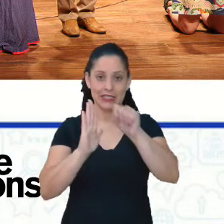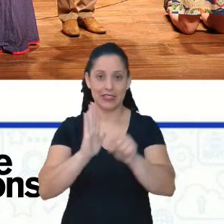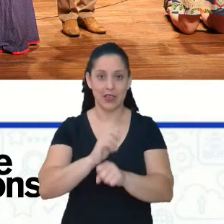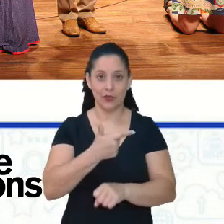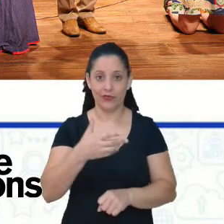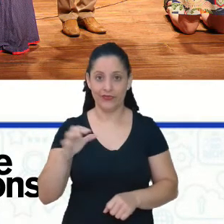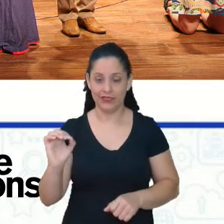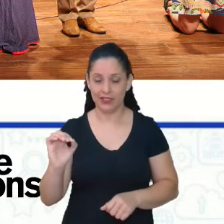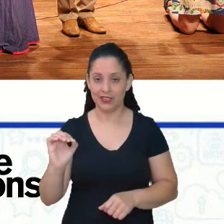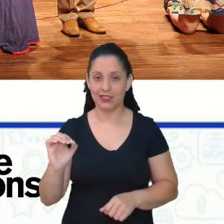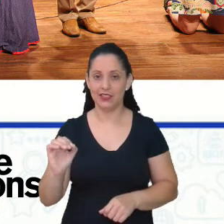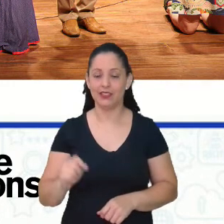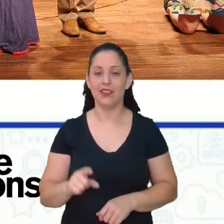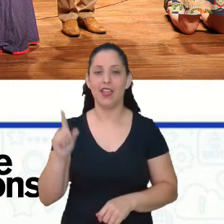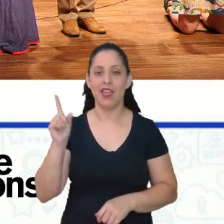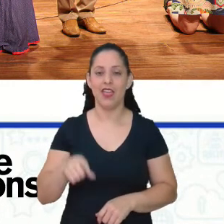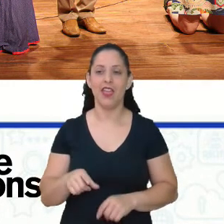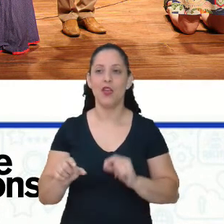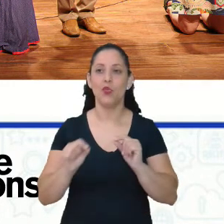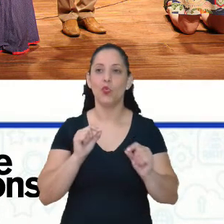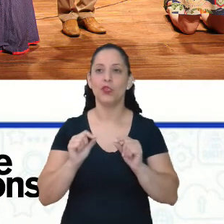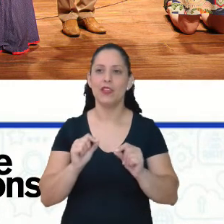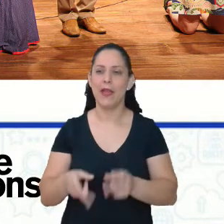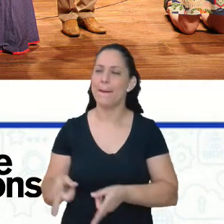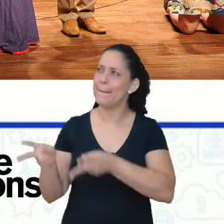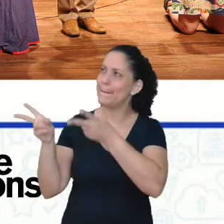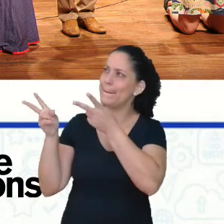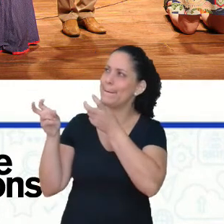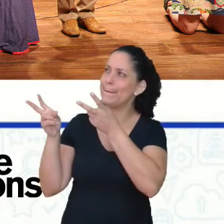XX, é a leitura dramática.